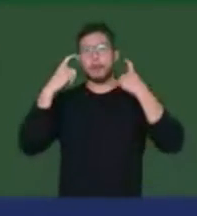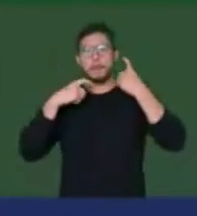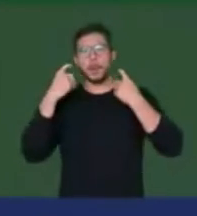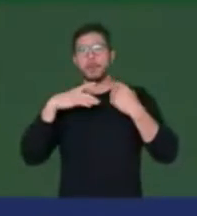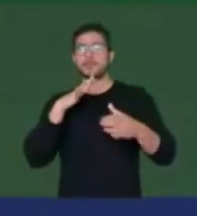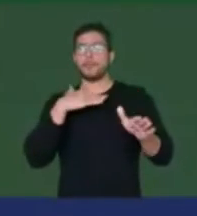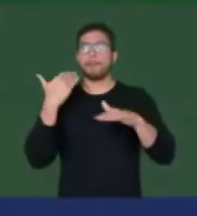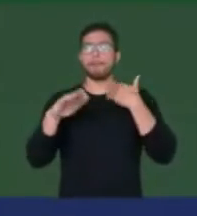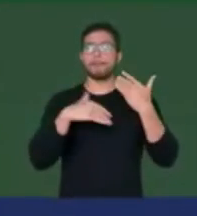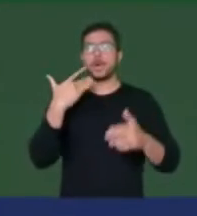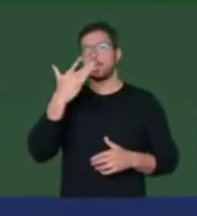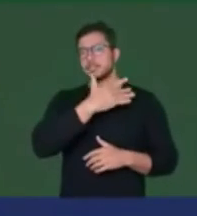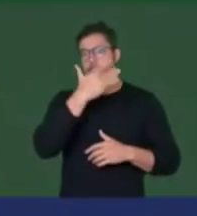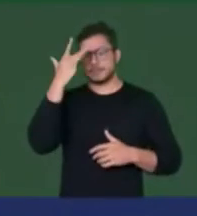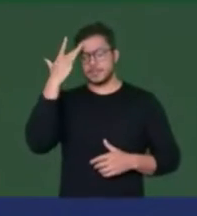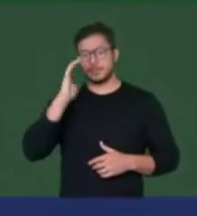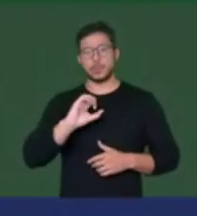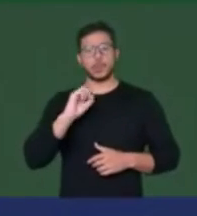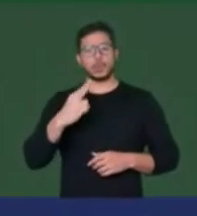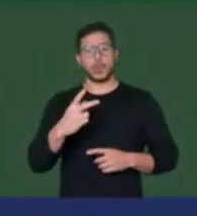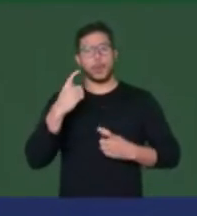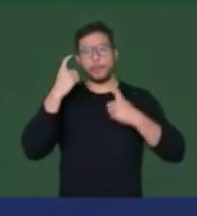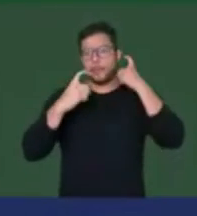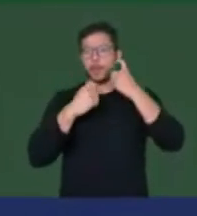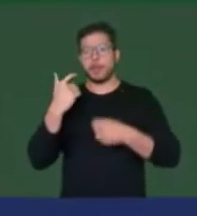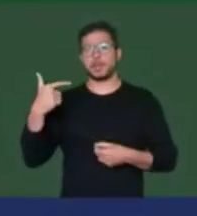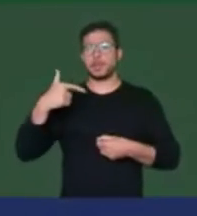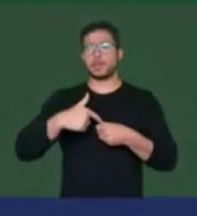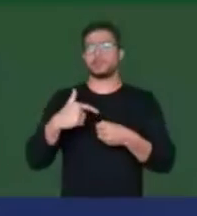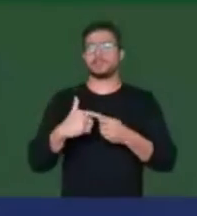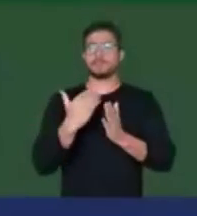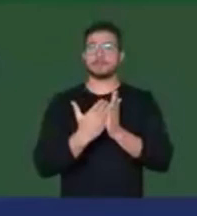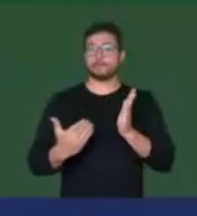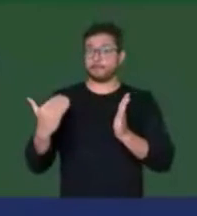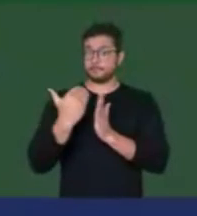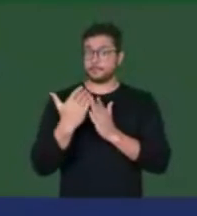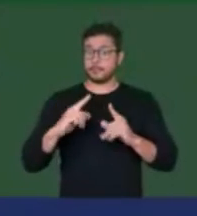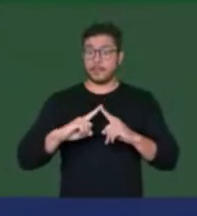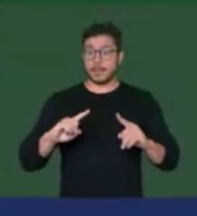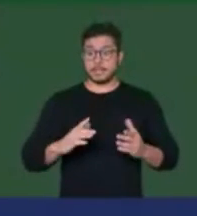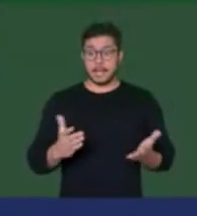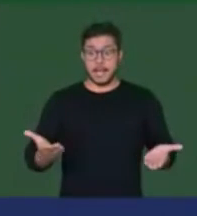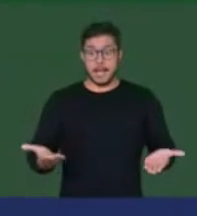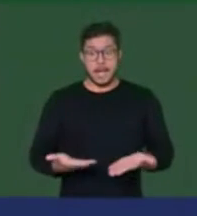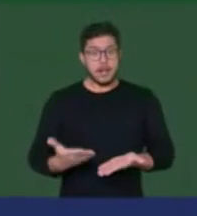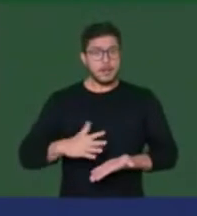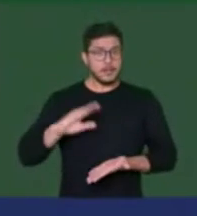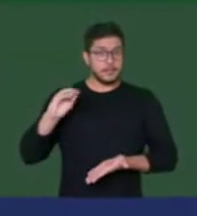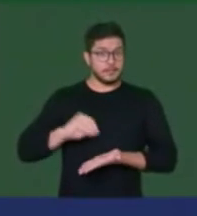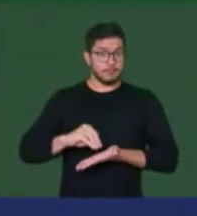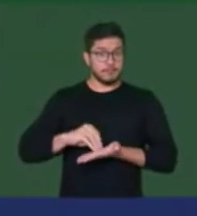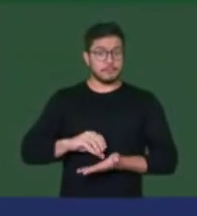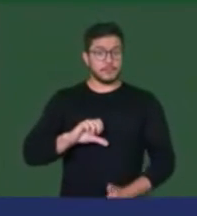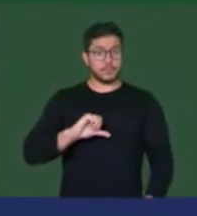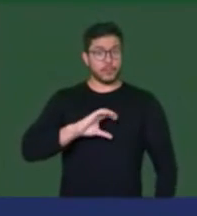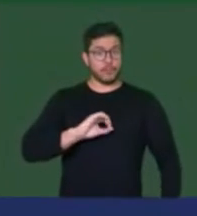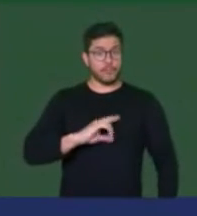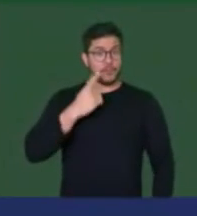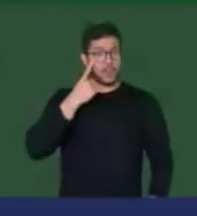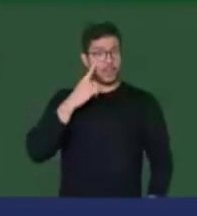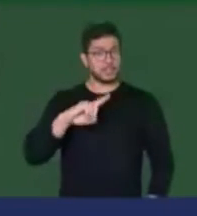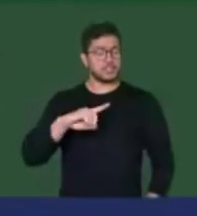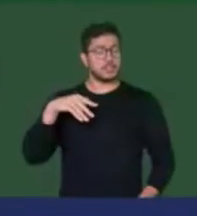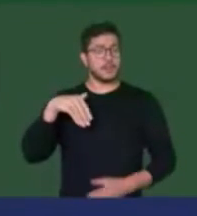se preocupou com a alta dos combustíveis, agora, faltando 90 dias para as